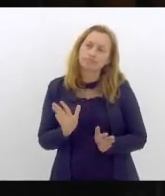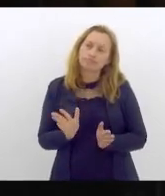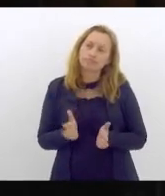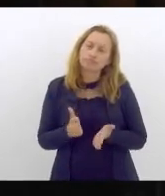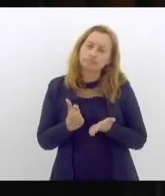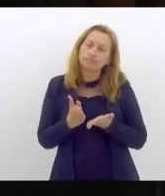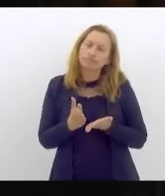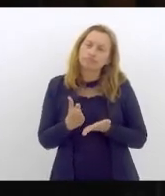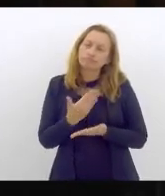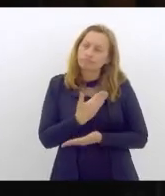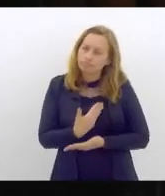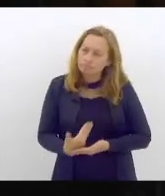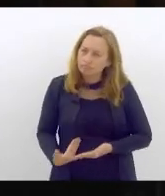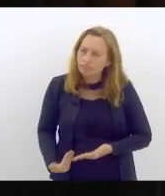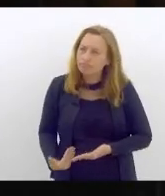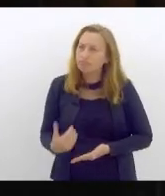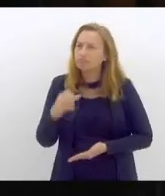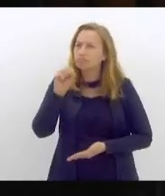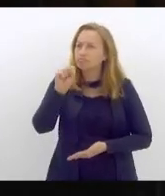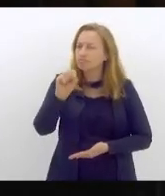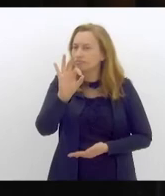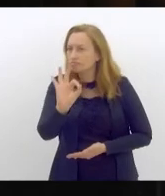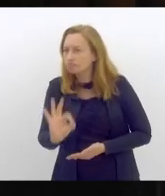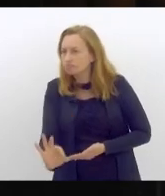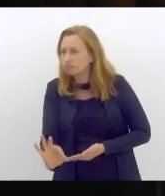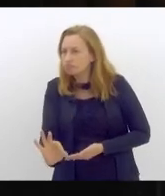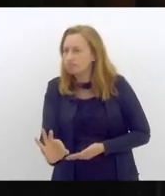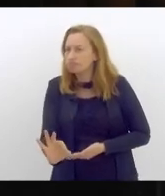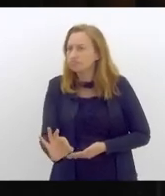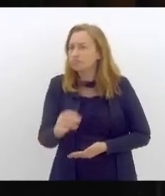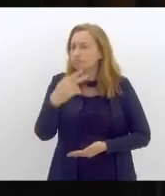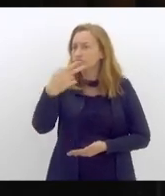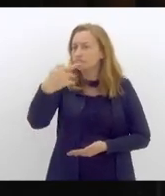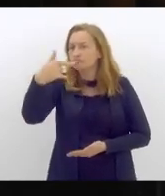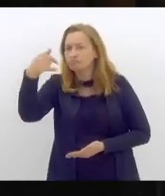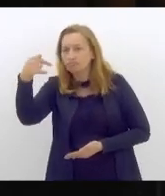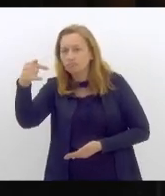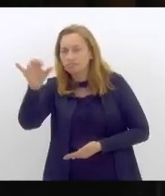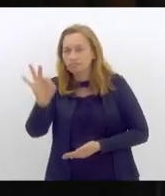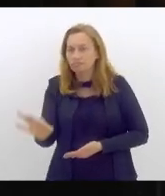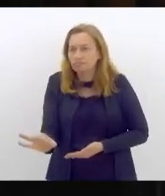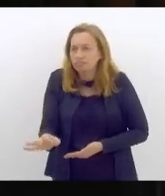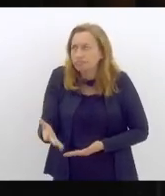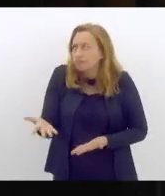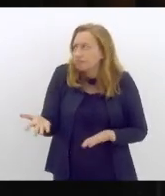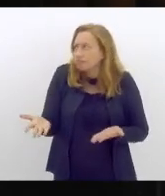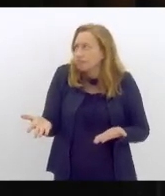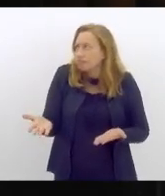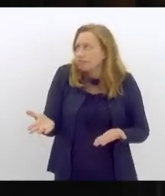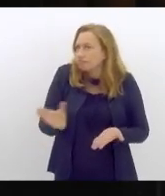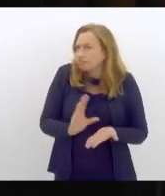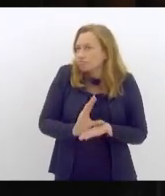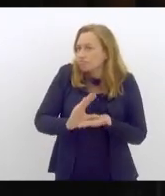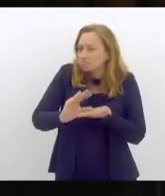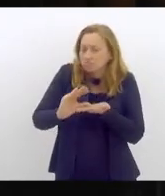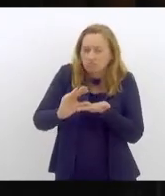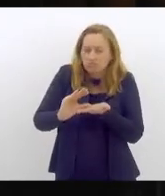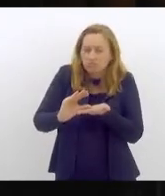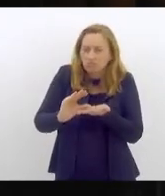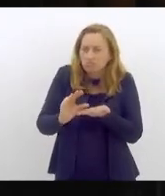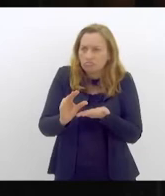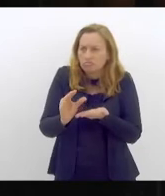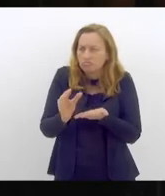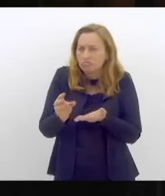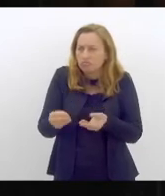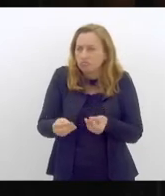por esse governo oito por cento de 27% de um recurso que não